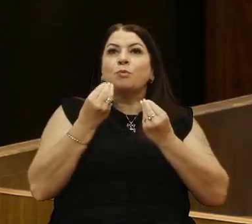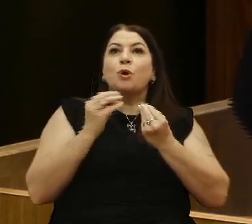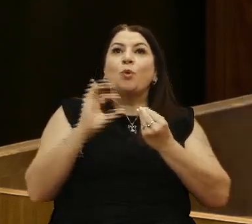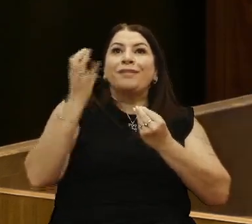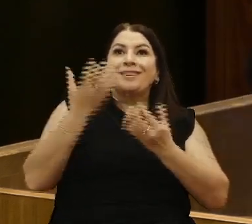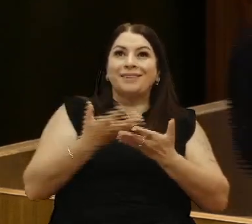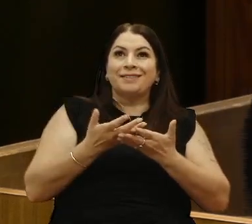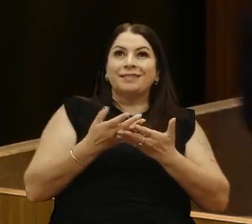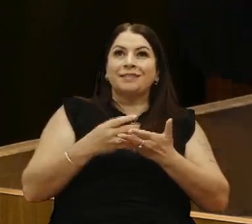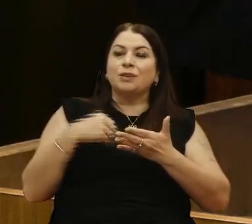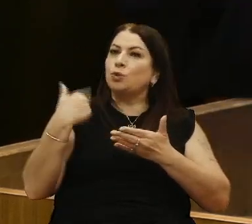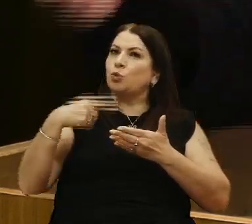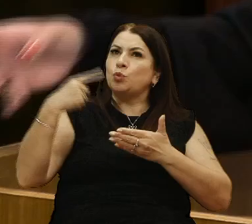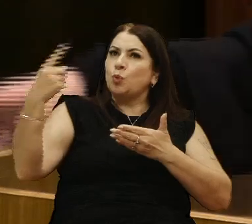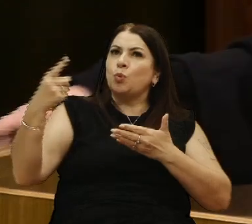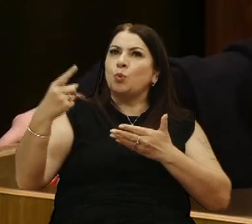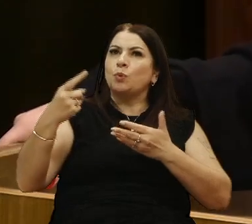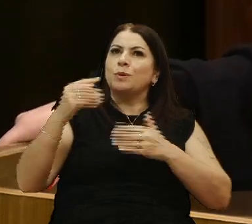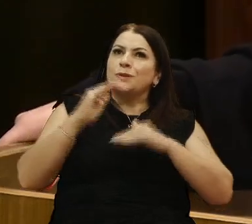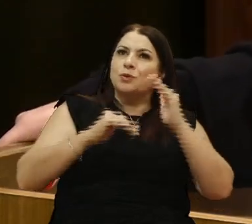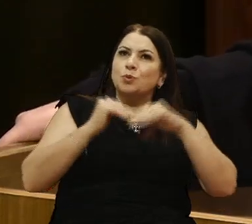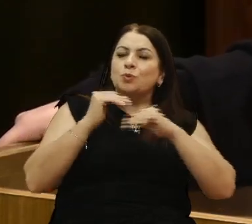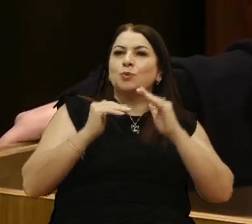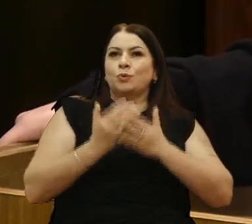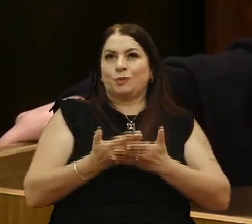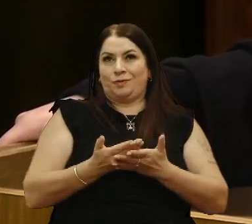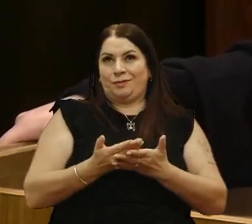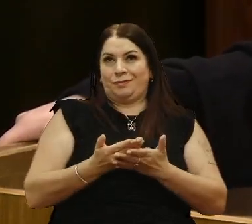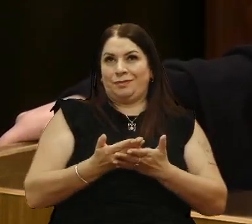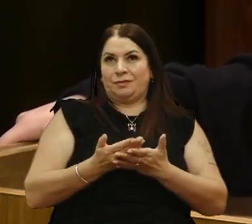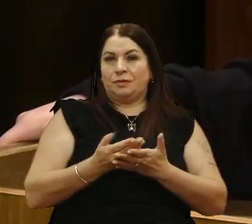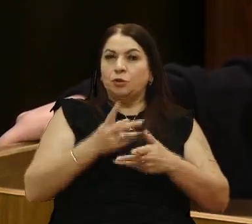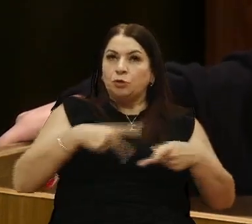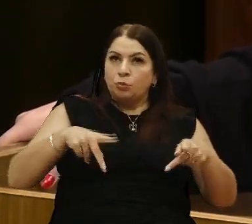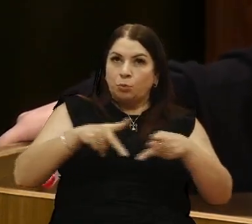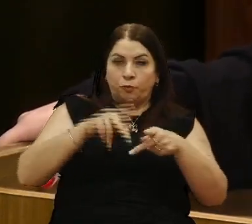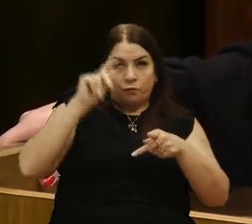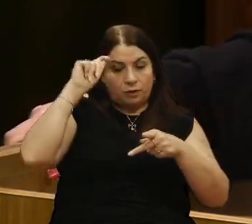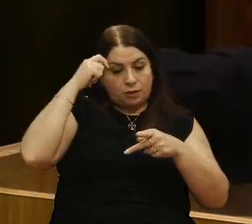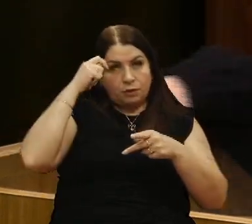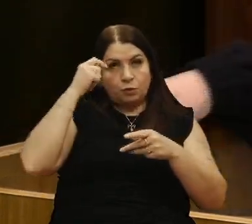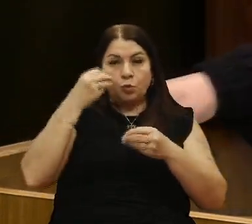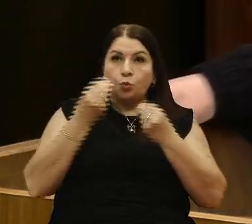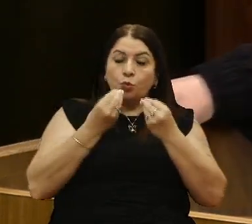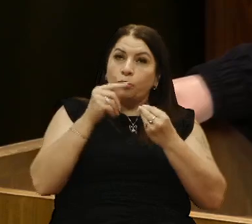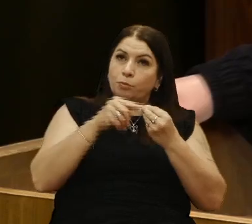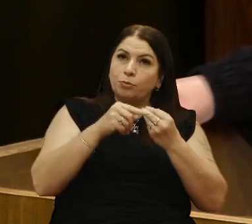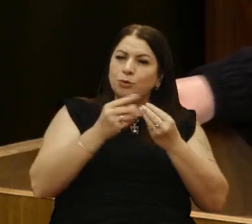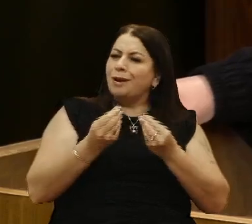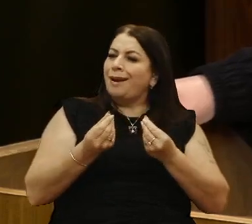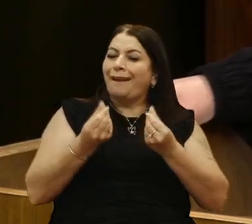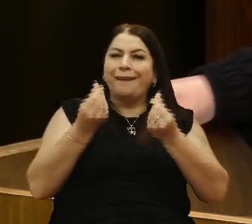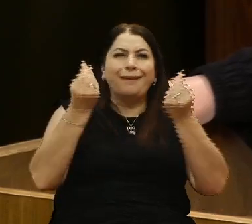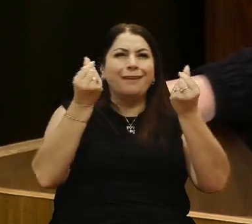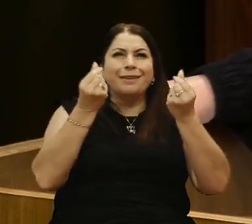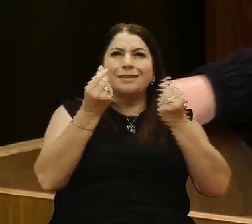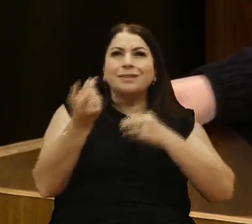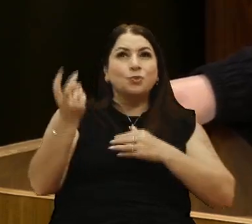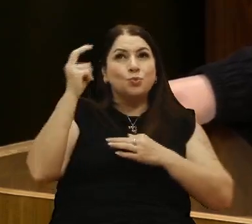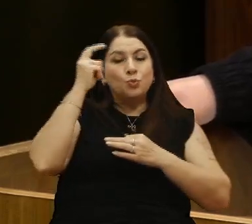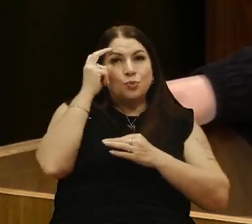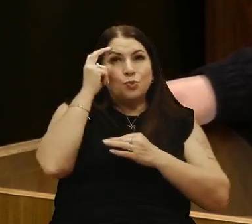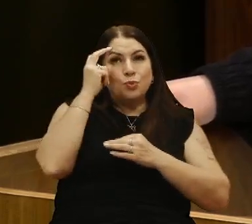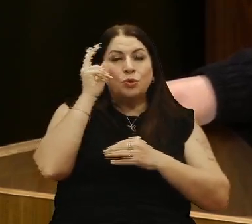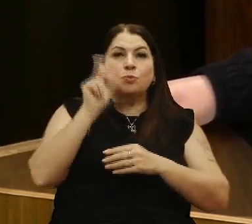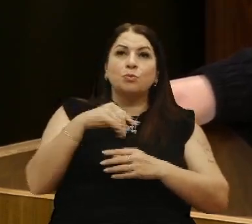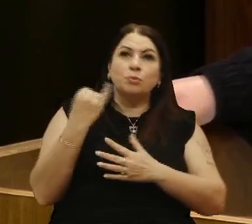ocorre todas as outras construções do povo negro, e como isso enriquece a nossa cultura, como isso